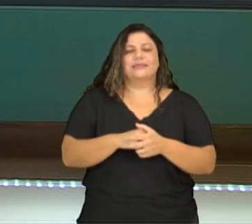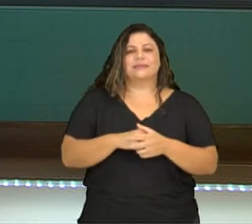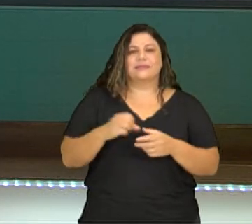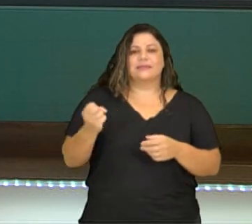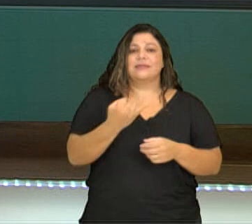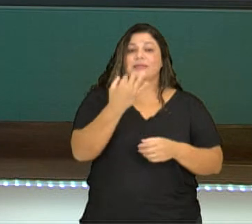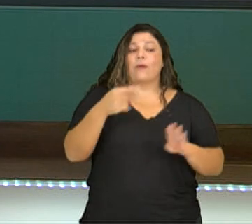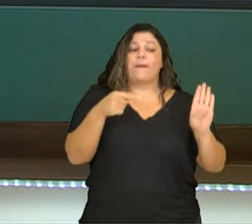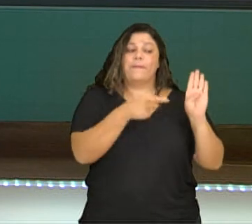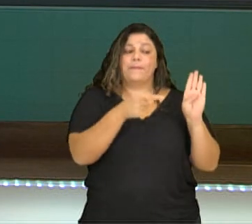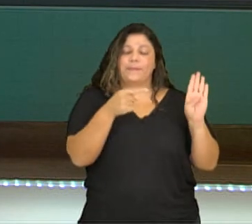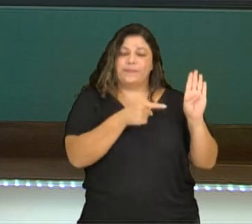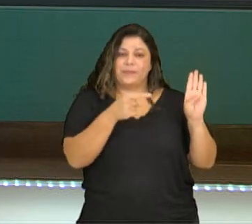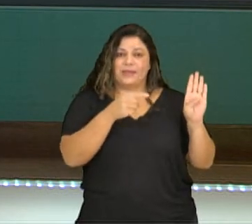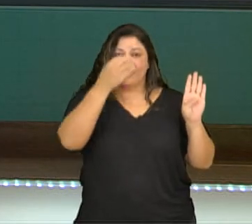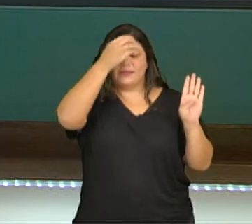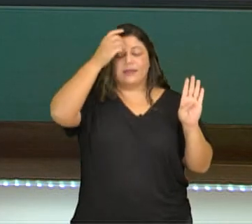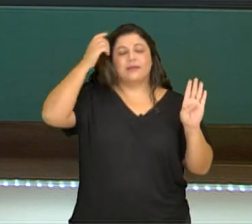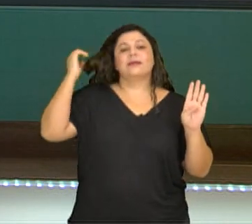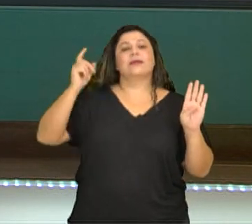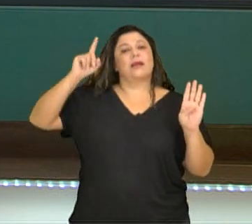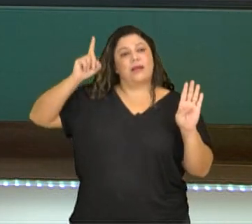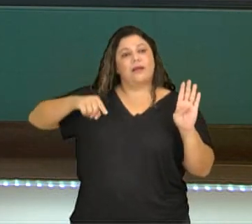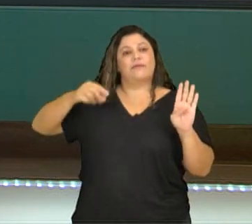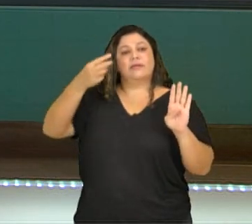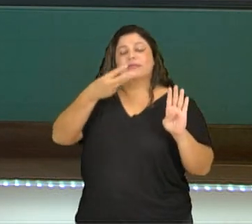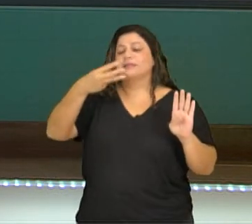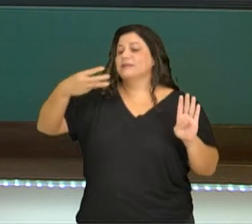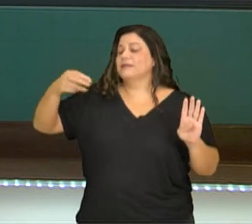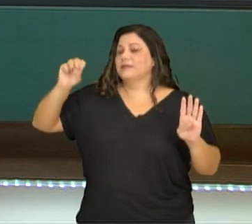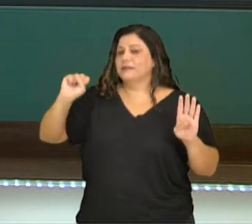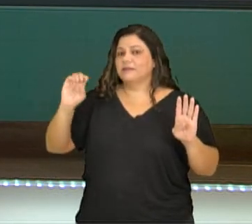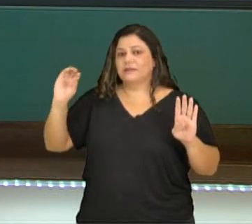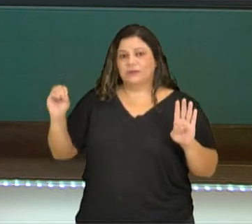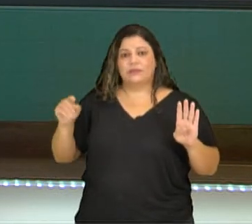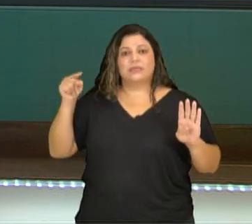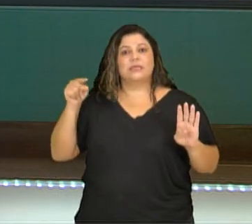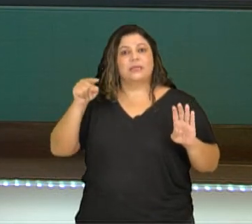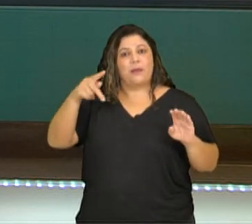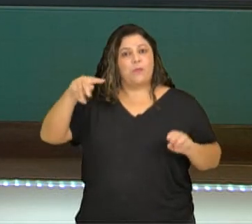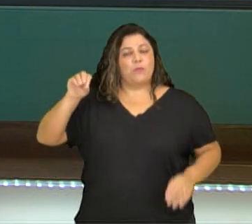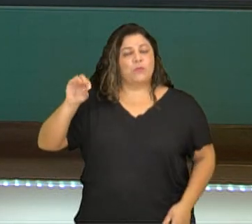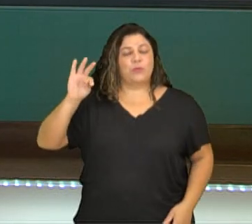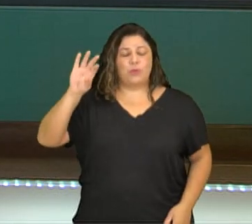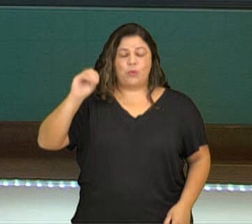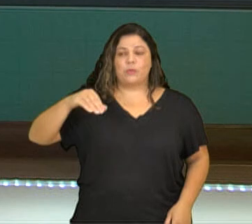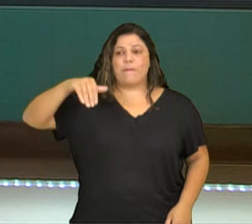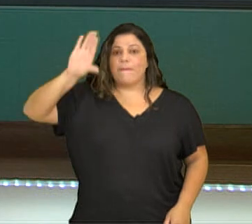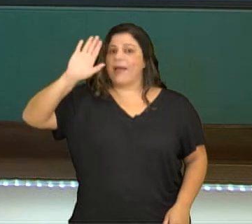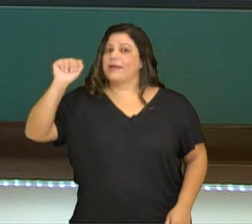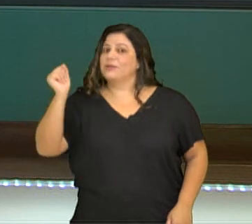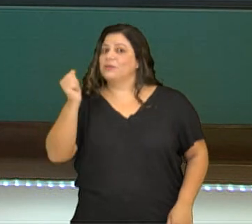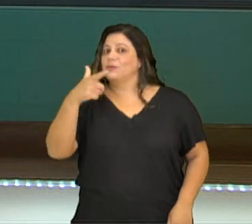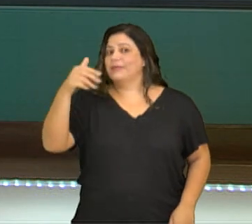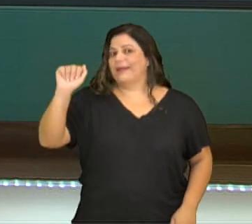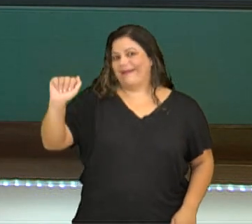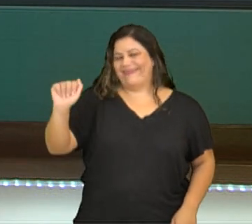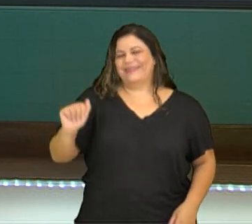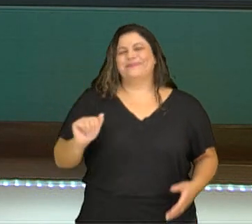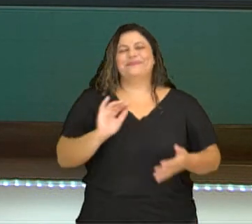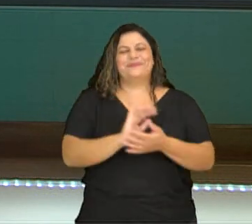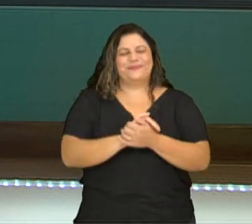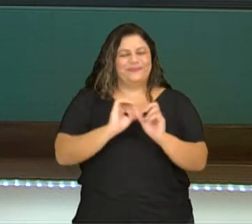dupla B, ela fez 380 pontos a mais que a dupla A,